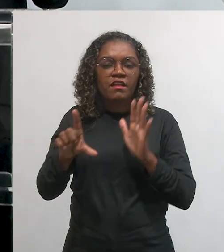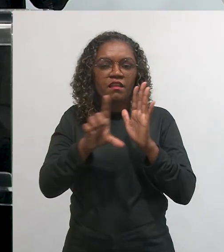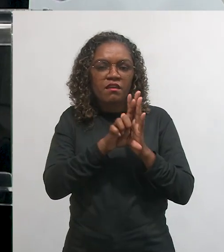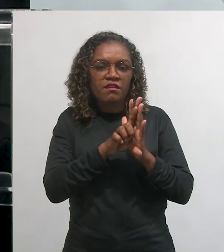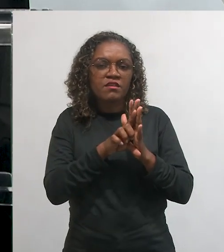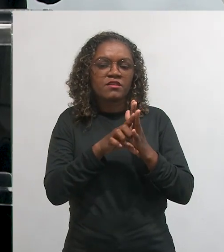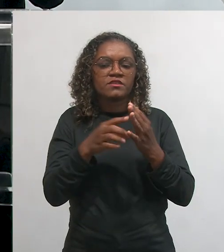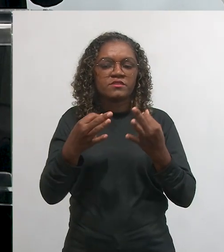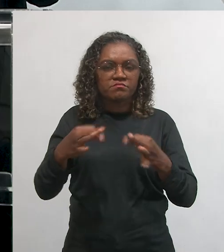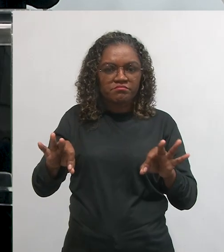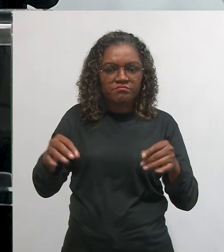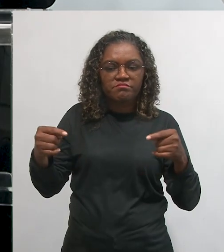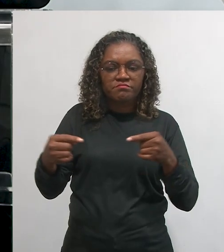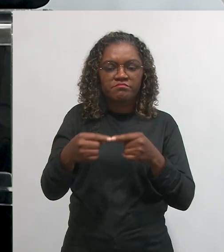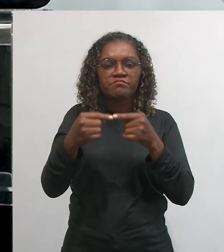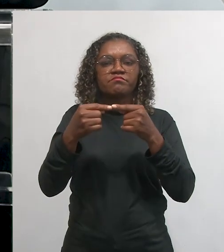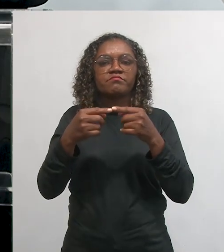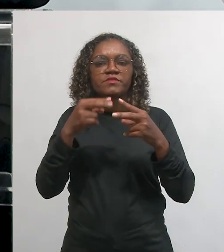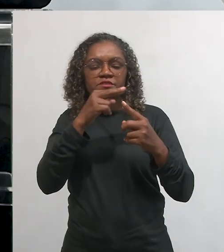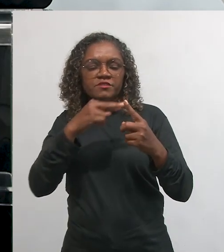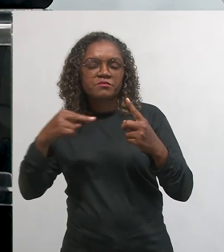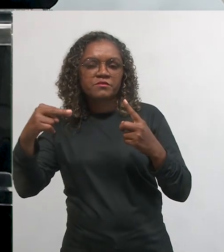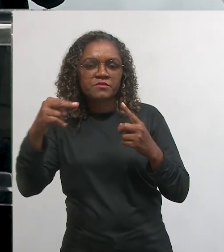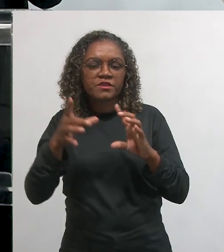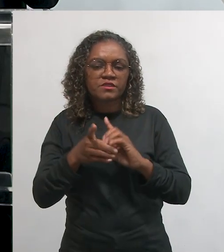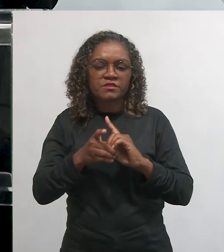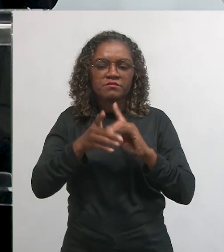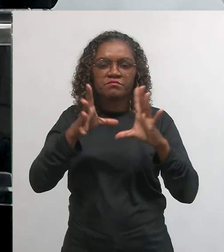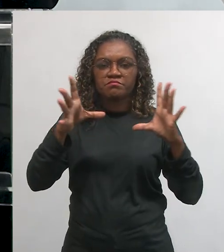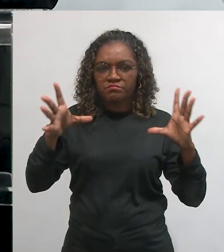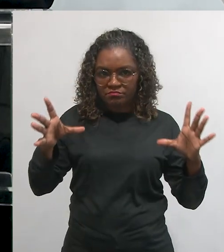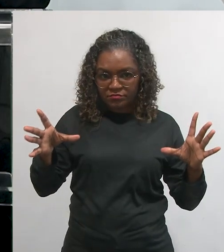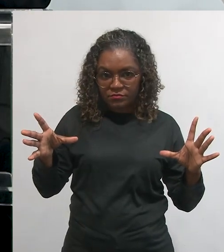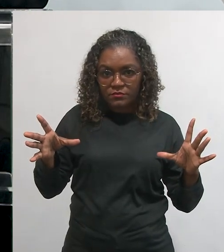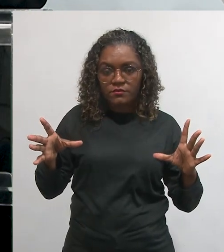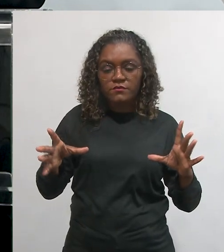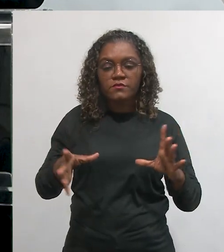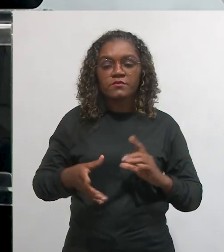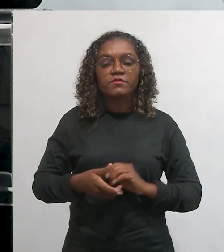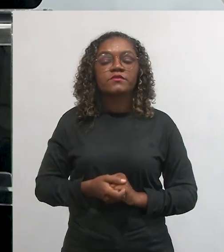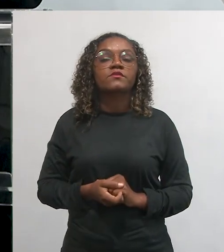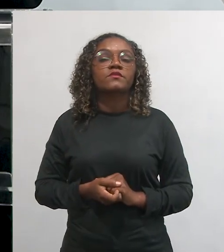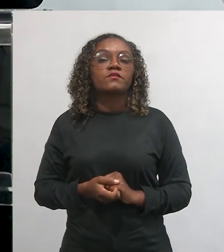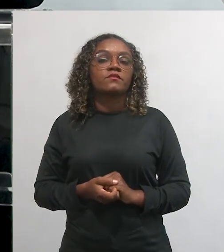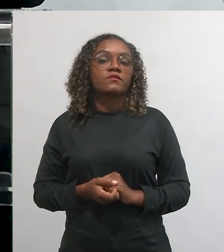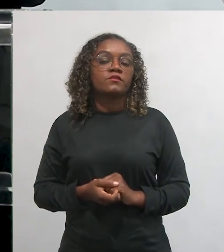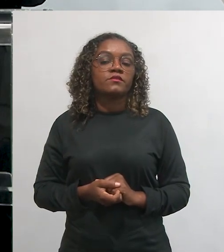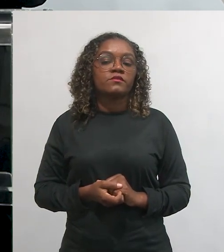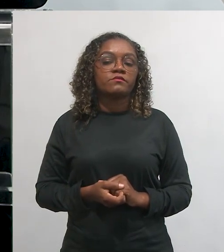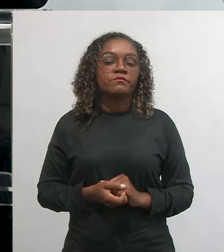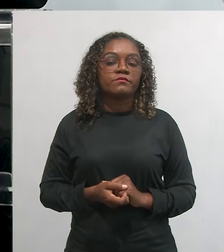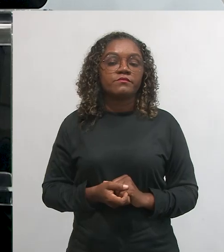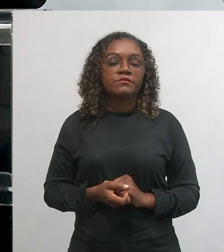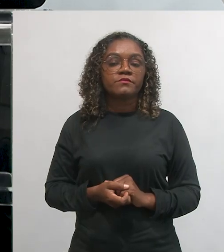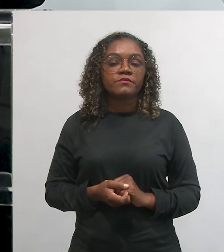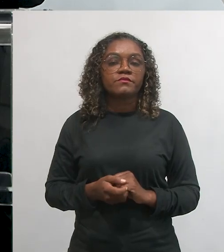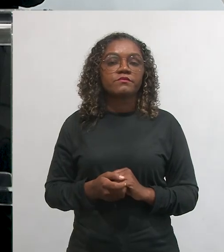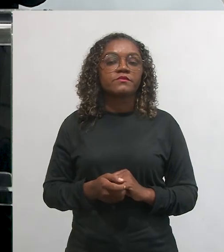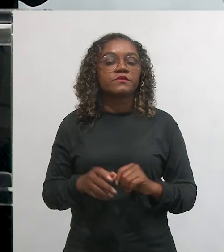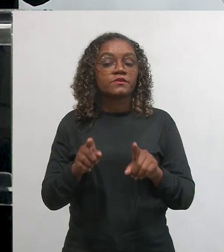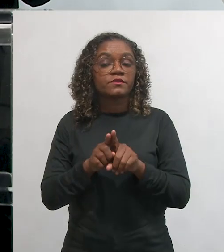partes e o todo para fazer leis numa perspectiva de uma democracia de representatividade.